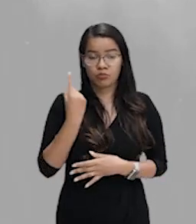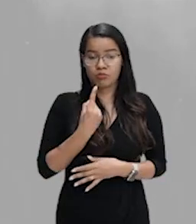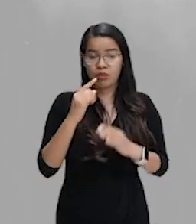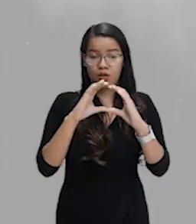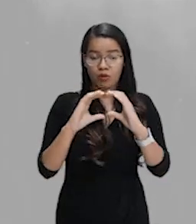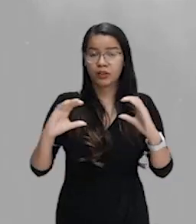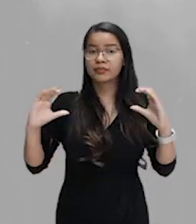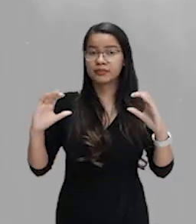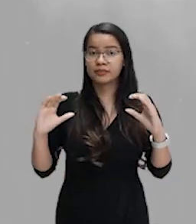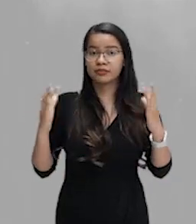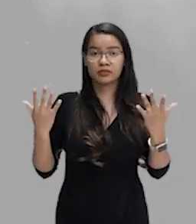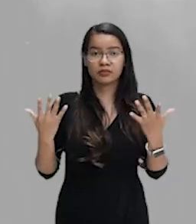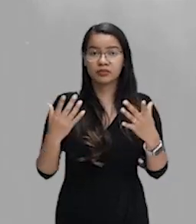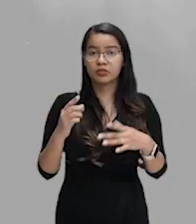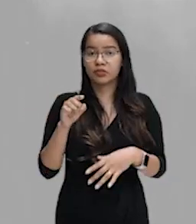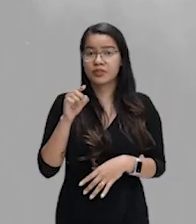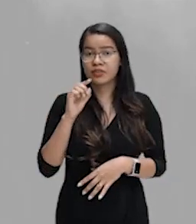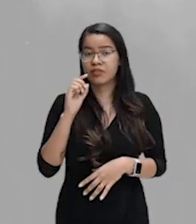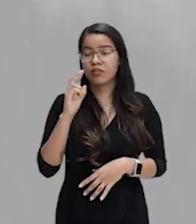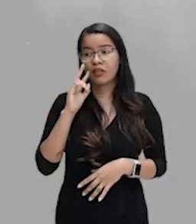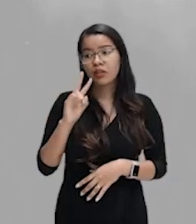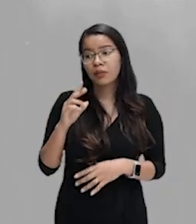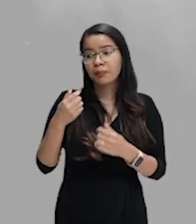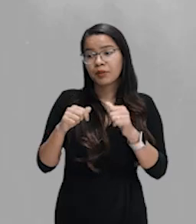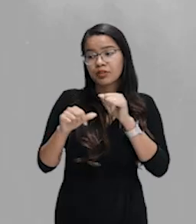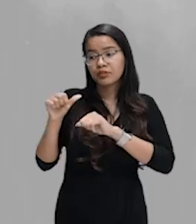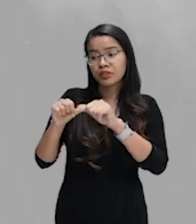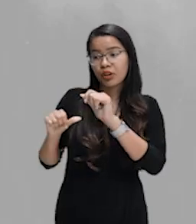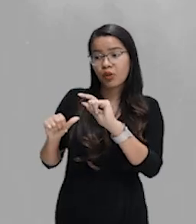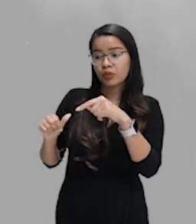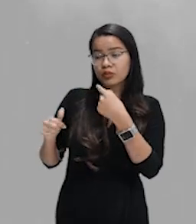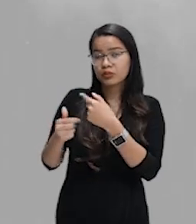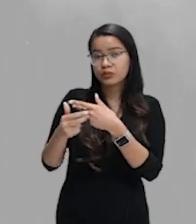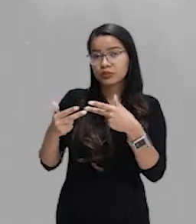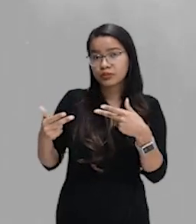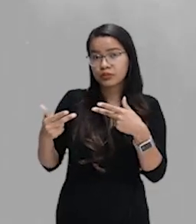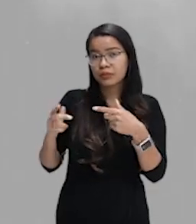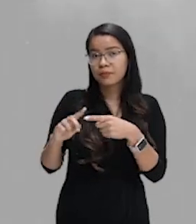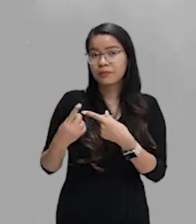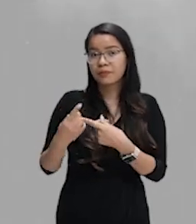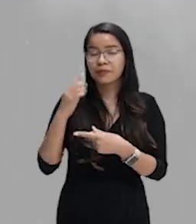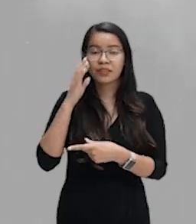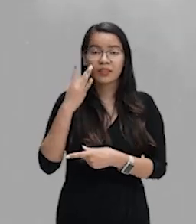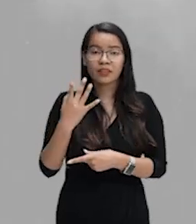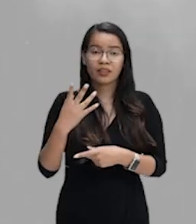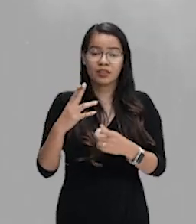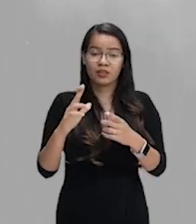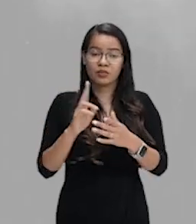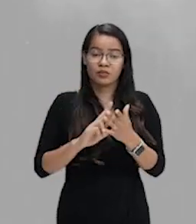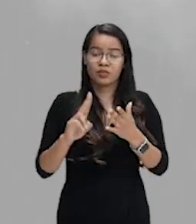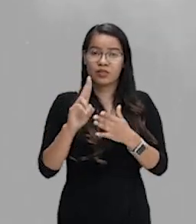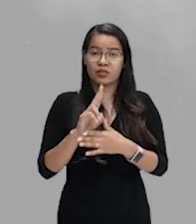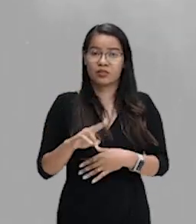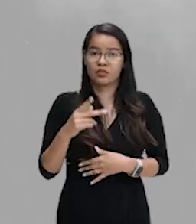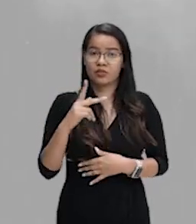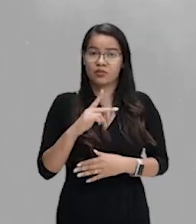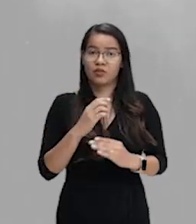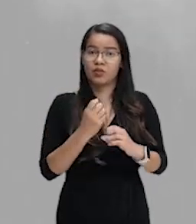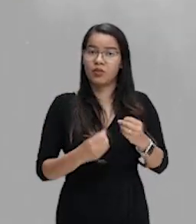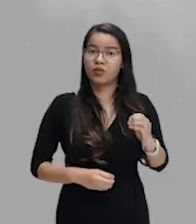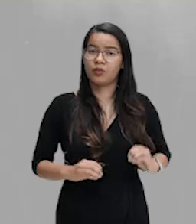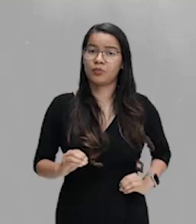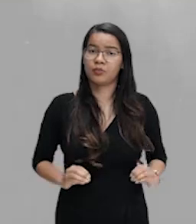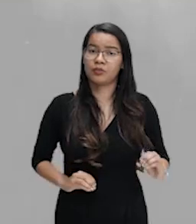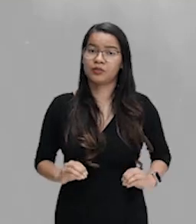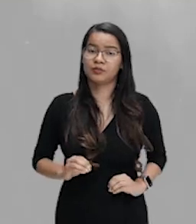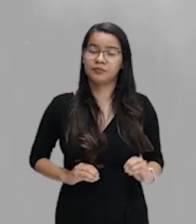o que você está olhando pode virar outra coisa instantaneamente. Agora, imaginem colocar isso numa obra. O entendimento entendimento simbólico